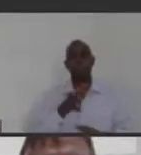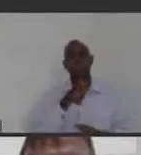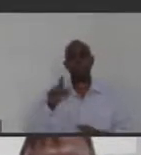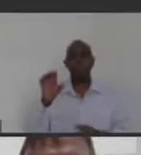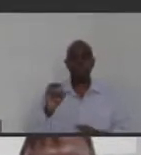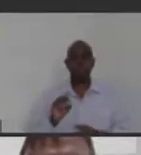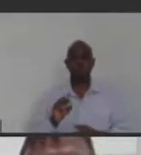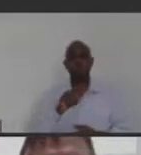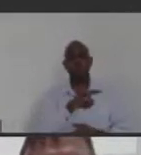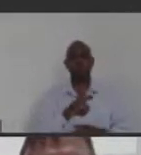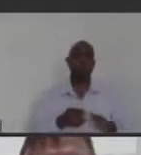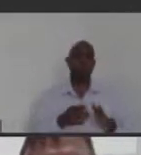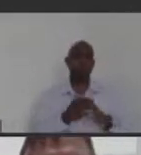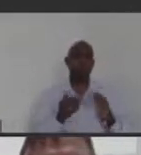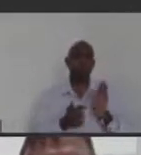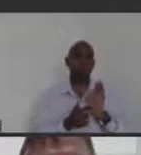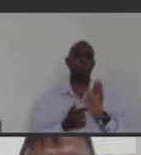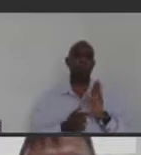leitura dos requerimentos.